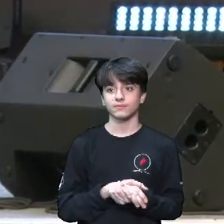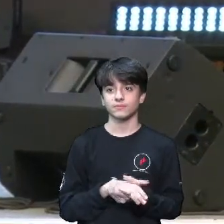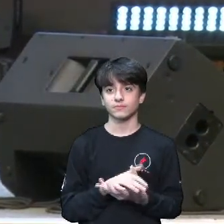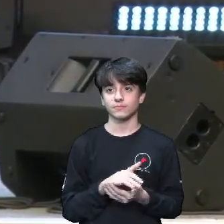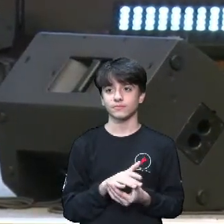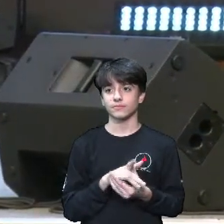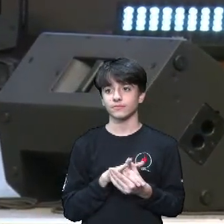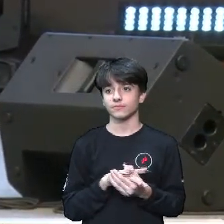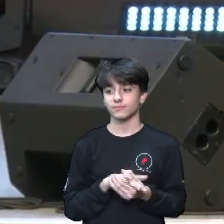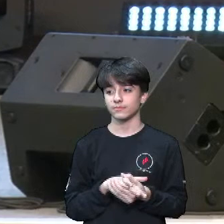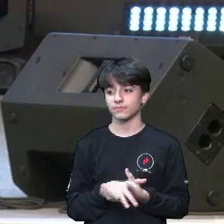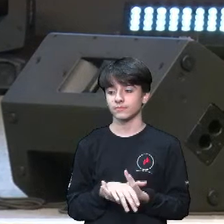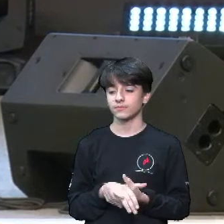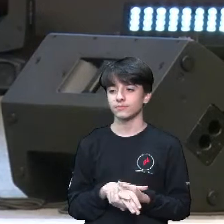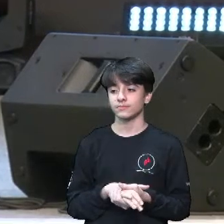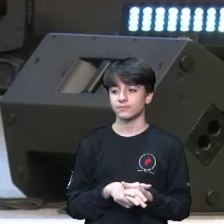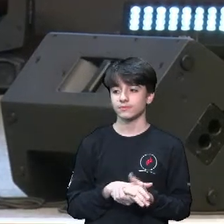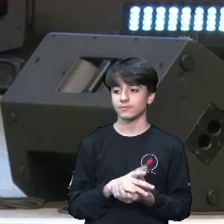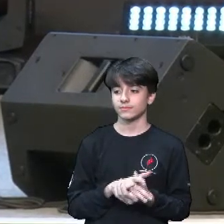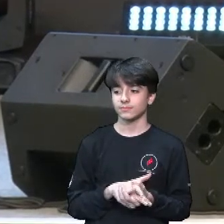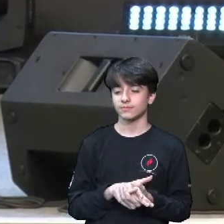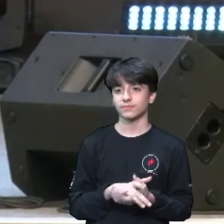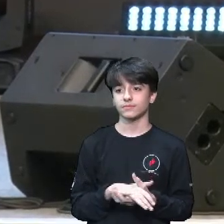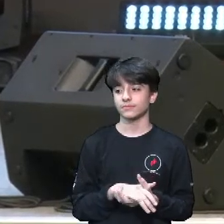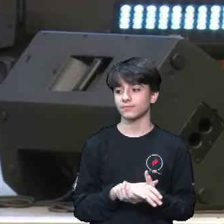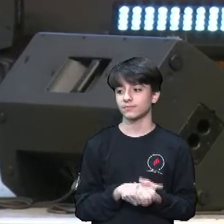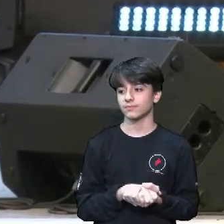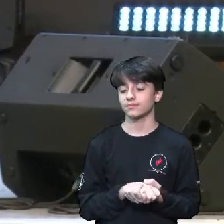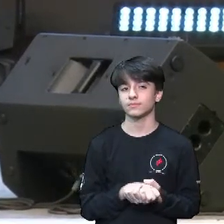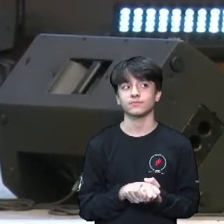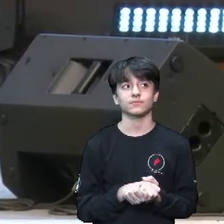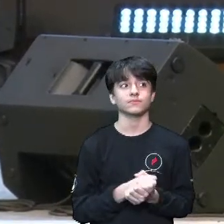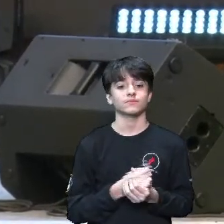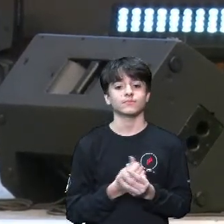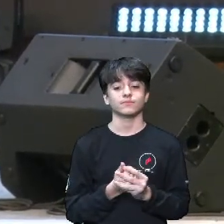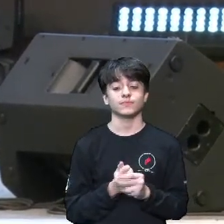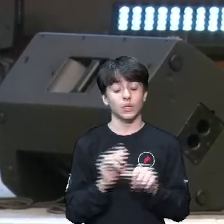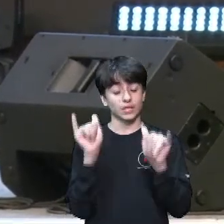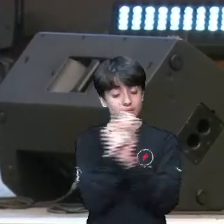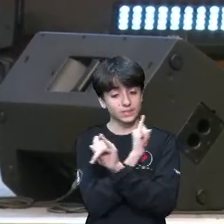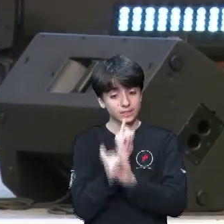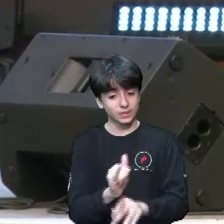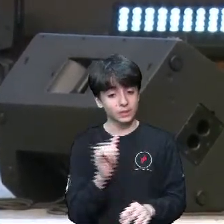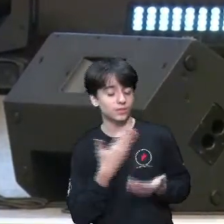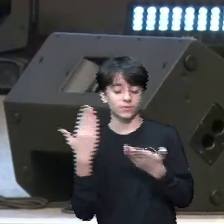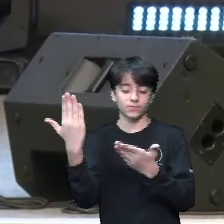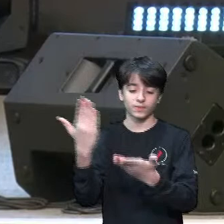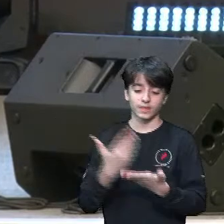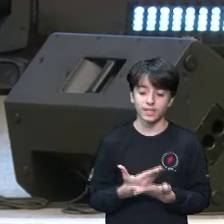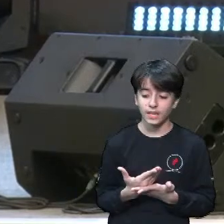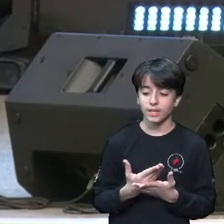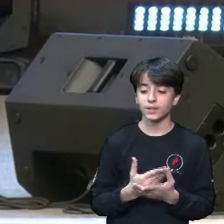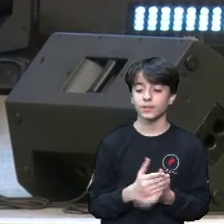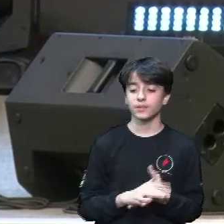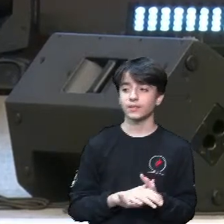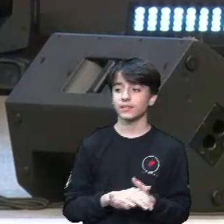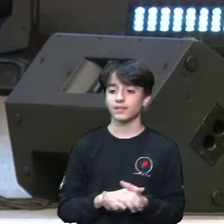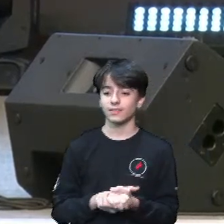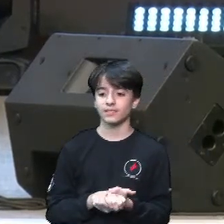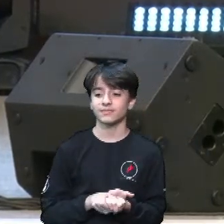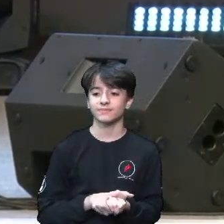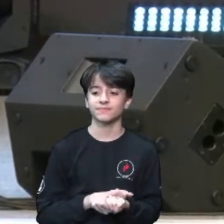recolhendo os envelopes, deixa eu dar aqui alguns anúncios importantes para você. Quinta-feira que vem, quem é que a gente Deus e adorar a Deus